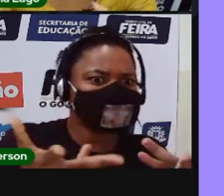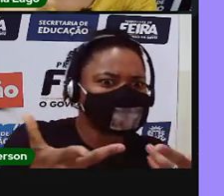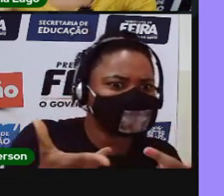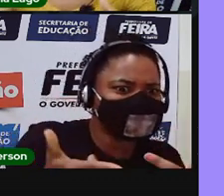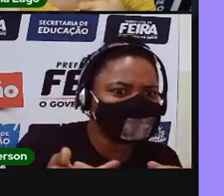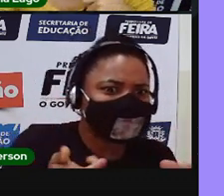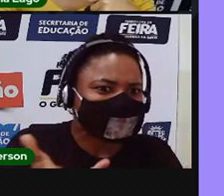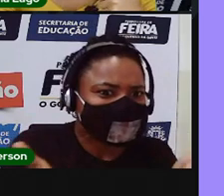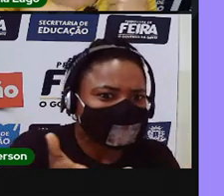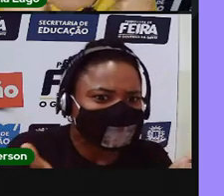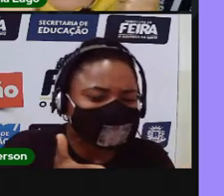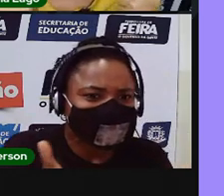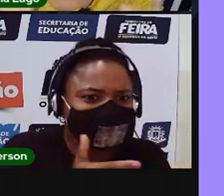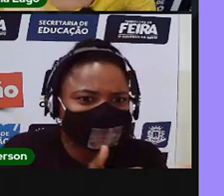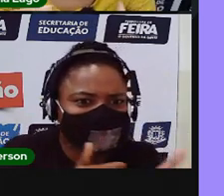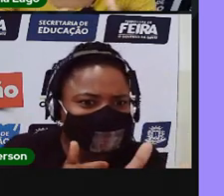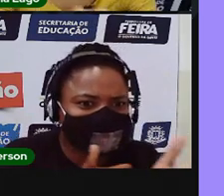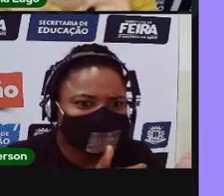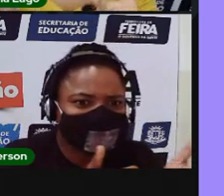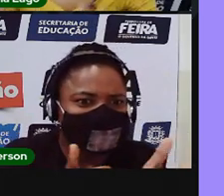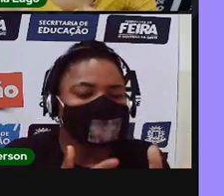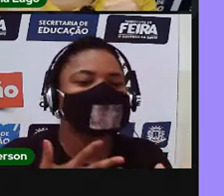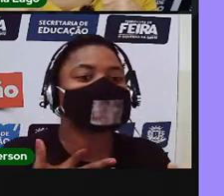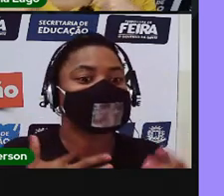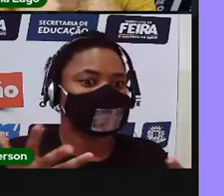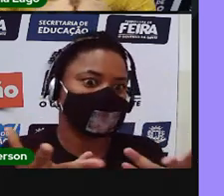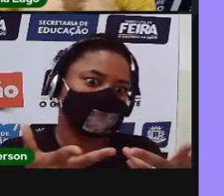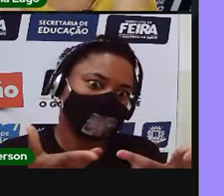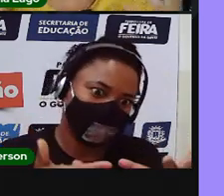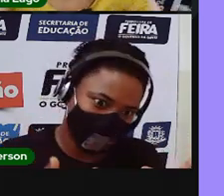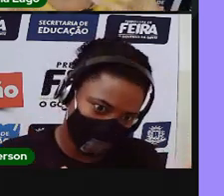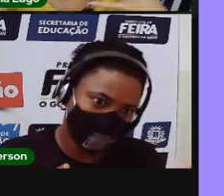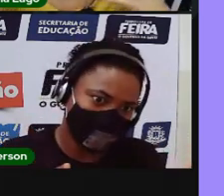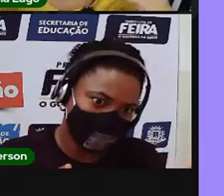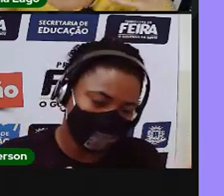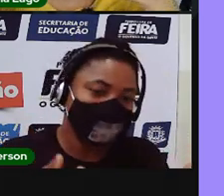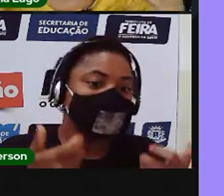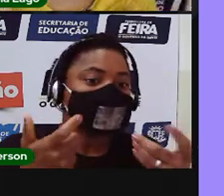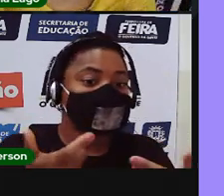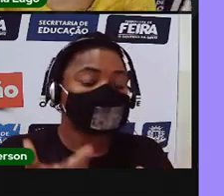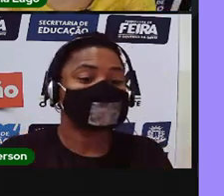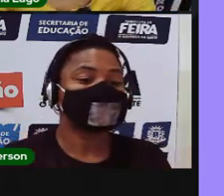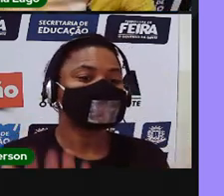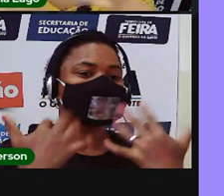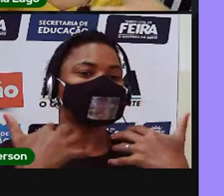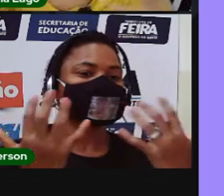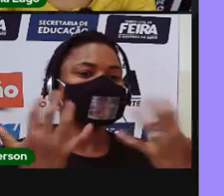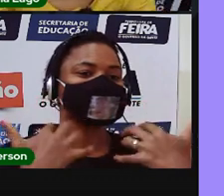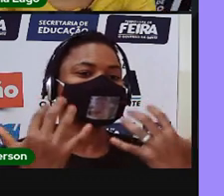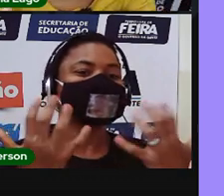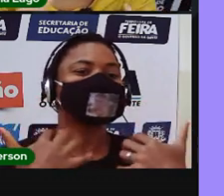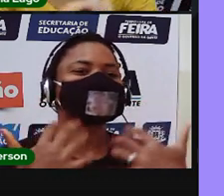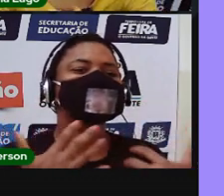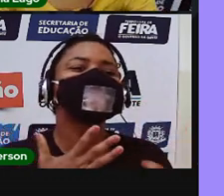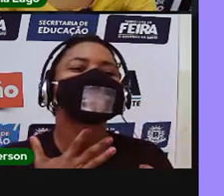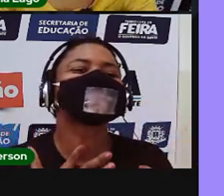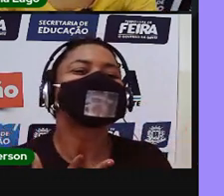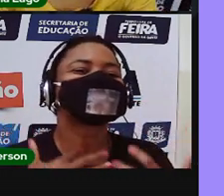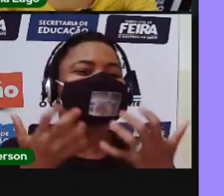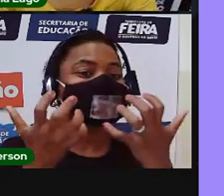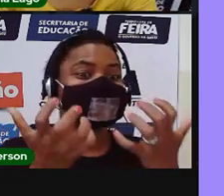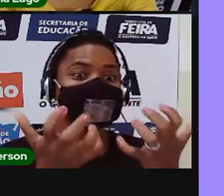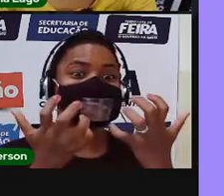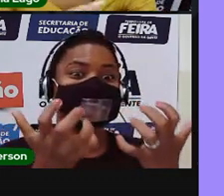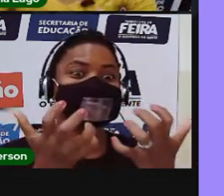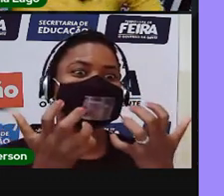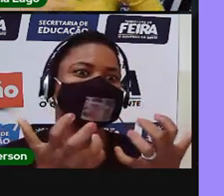poder jogar melhor, ser um bom jogador. E isso desperta o quê? Isso produz uma paixão, uma vontade, né?